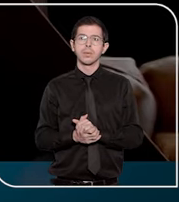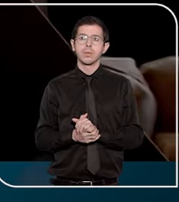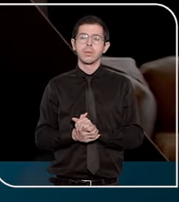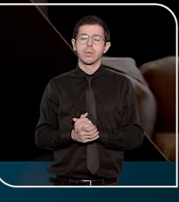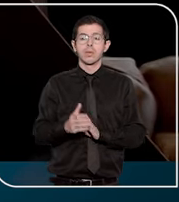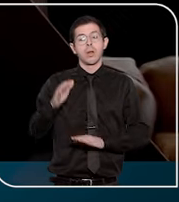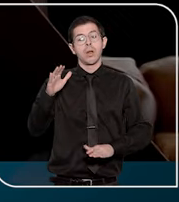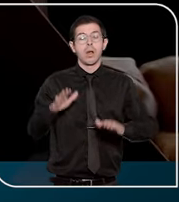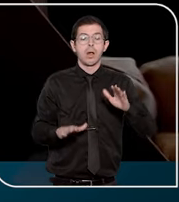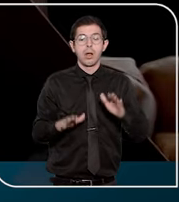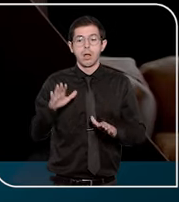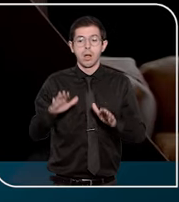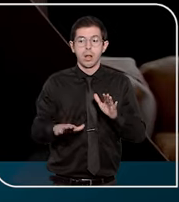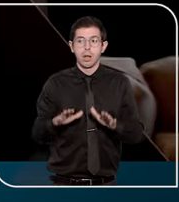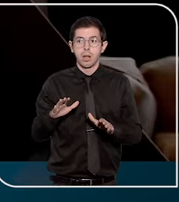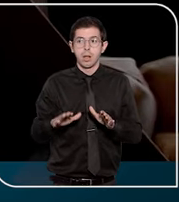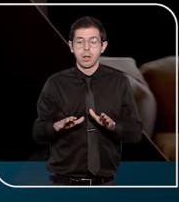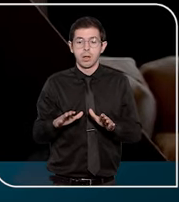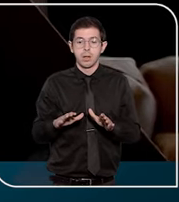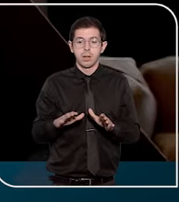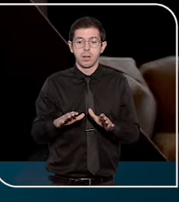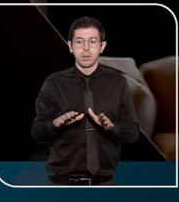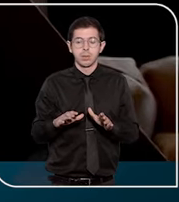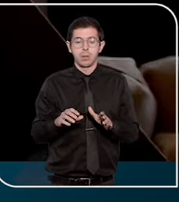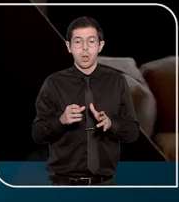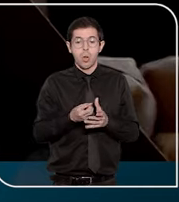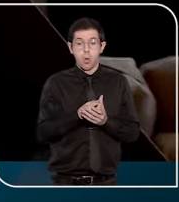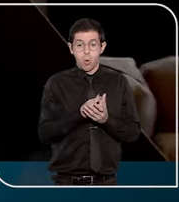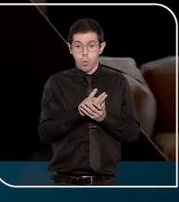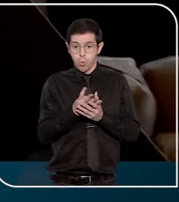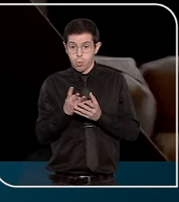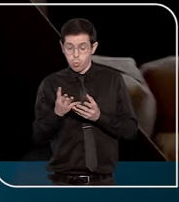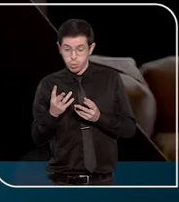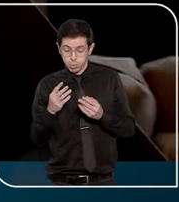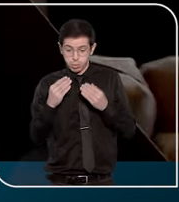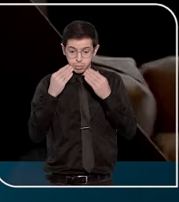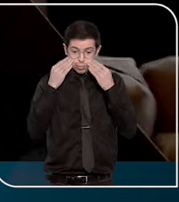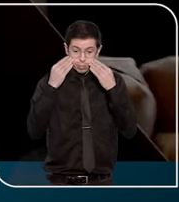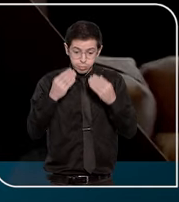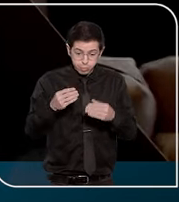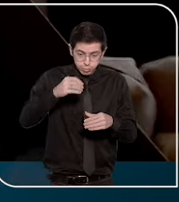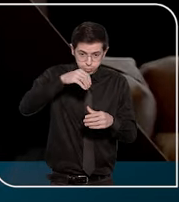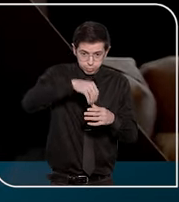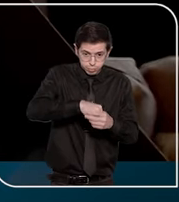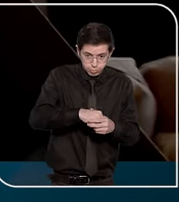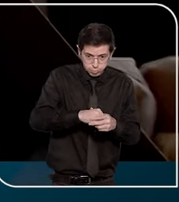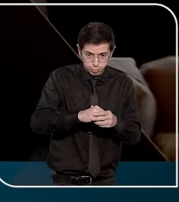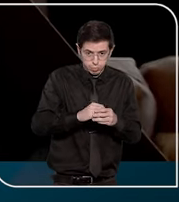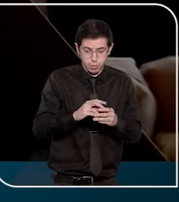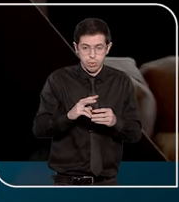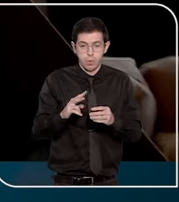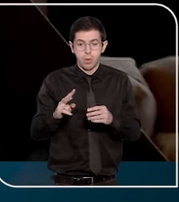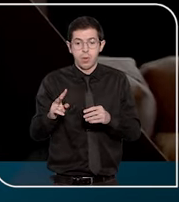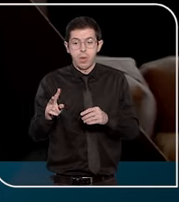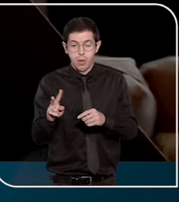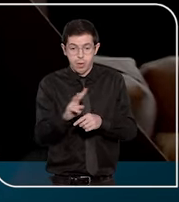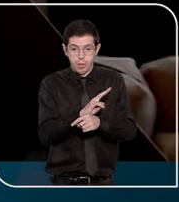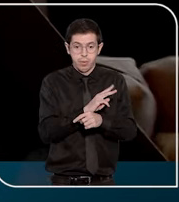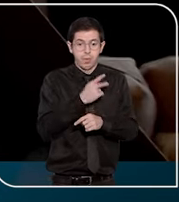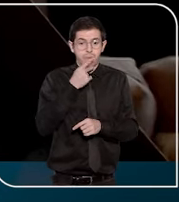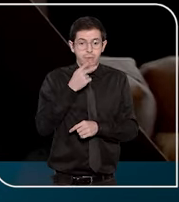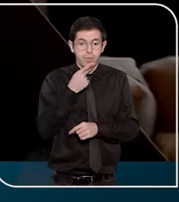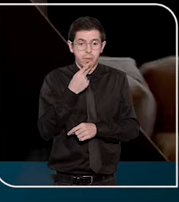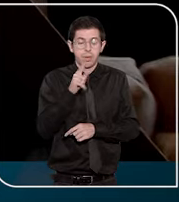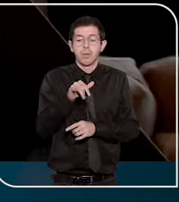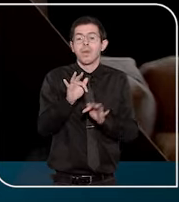às vezes a densidade que se precisa demonstrar da violação alegada não é